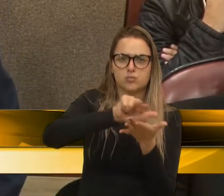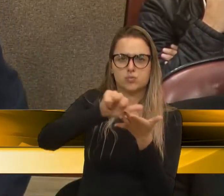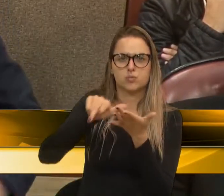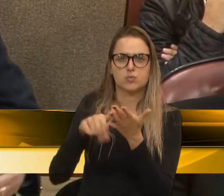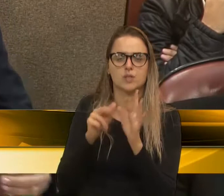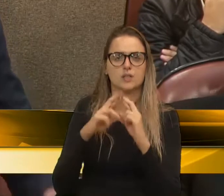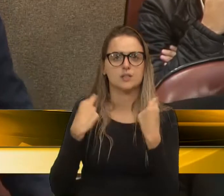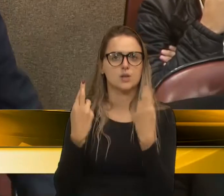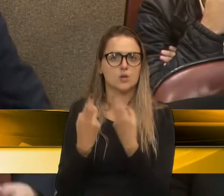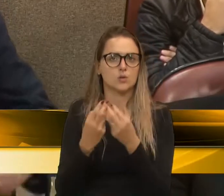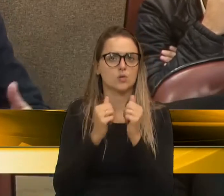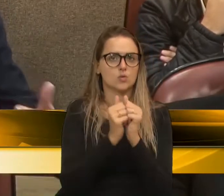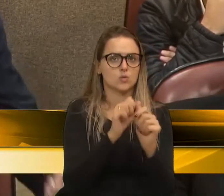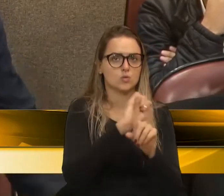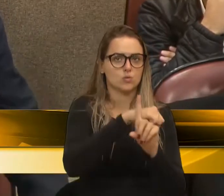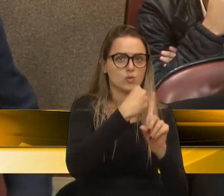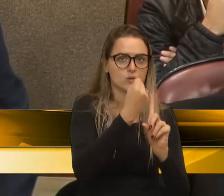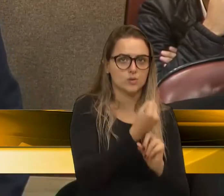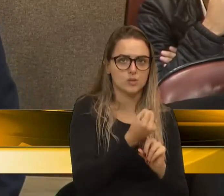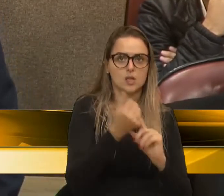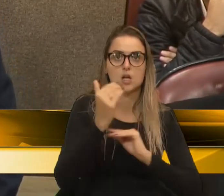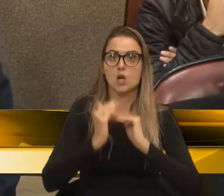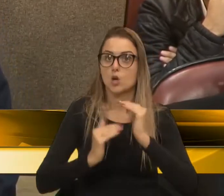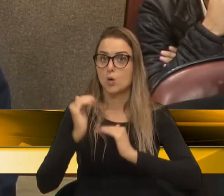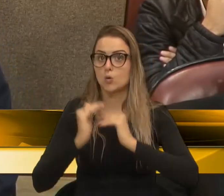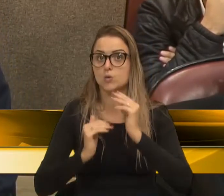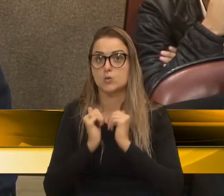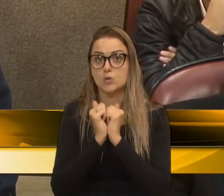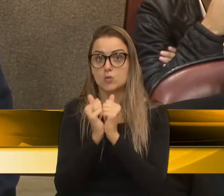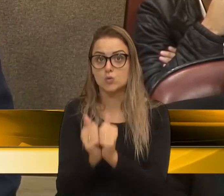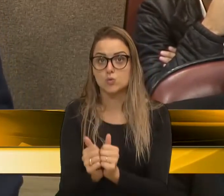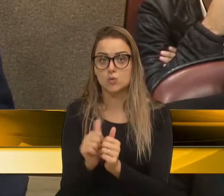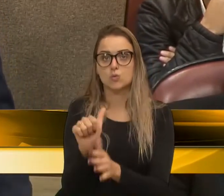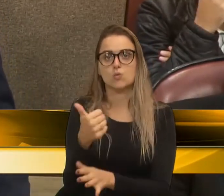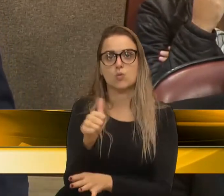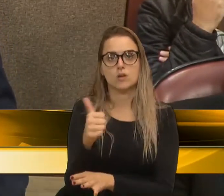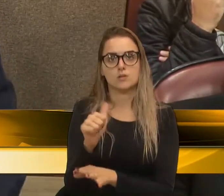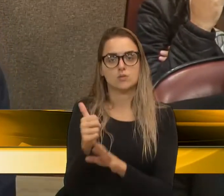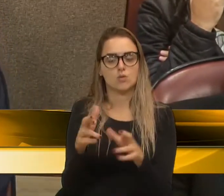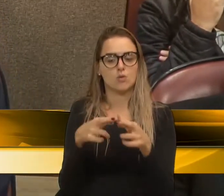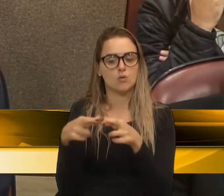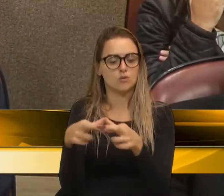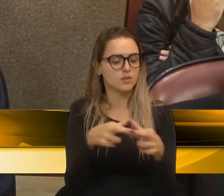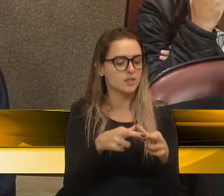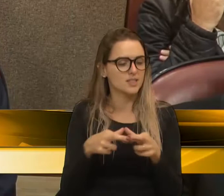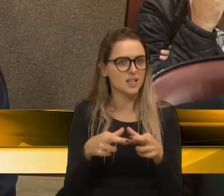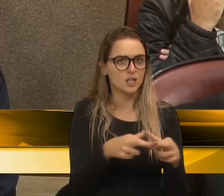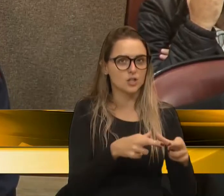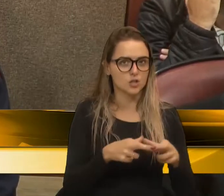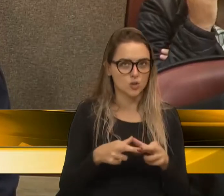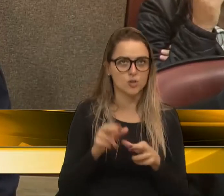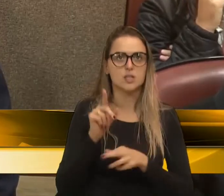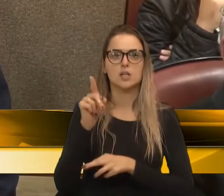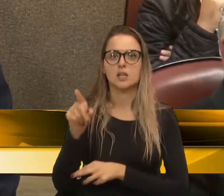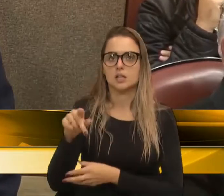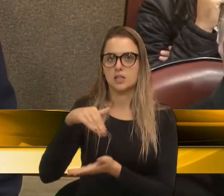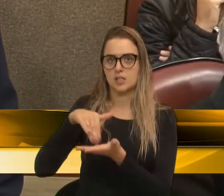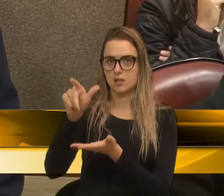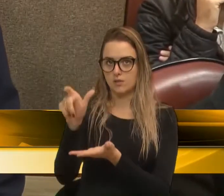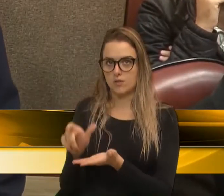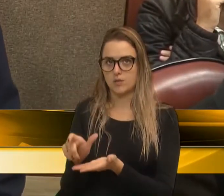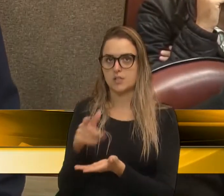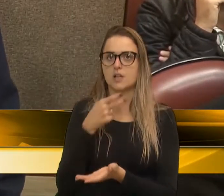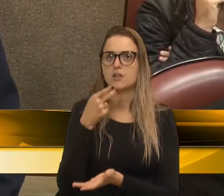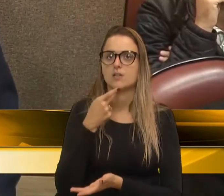sociedade, discutido e construído junto com essas 11 regionais que o senhor mesmo